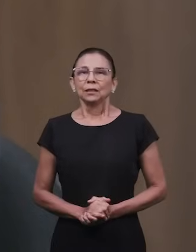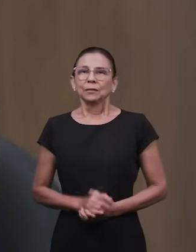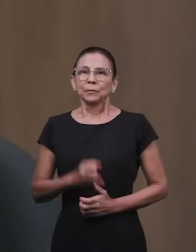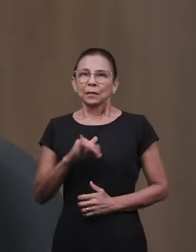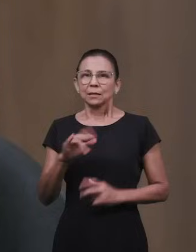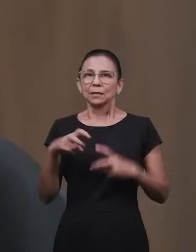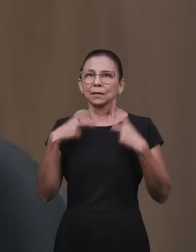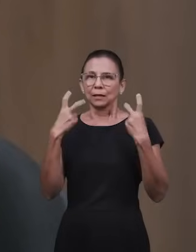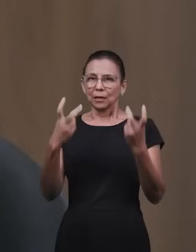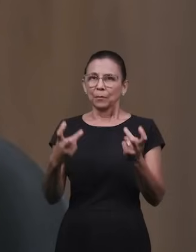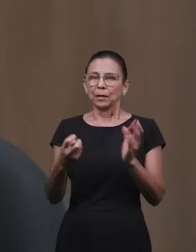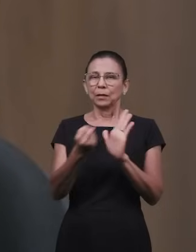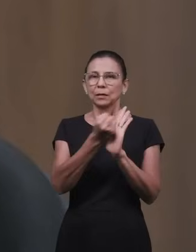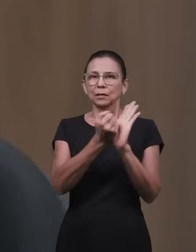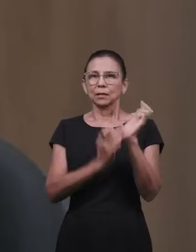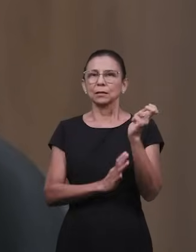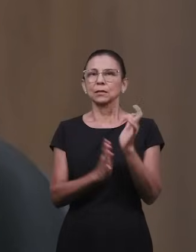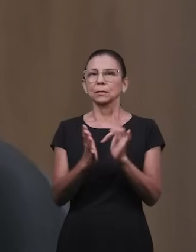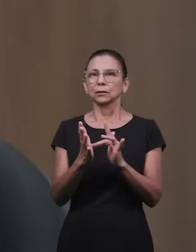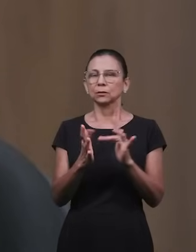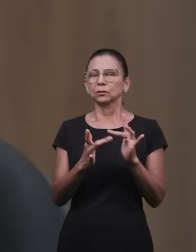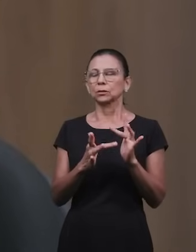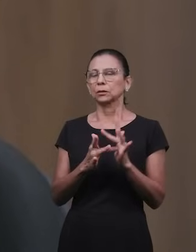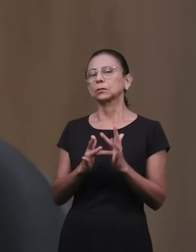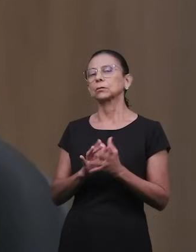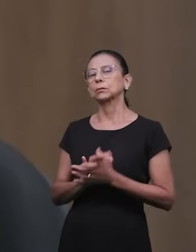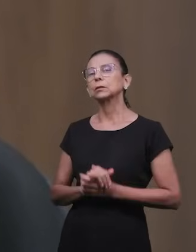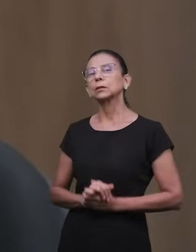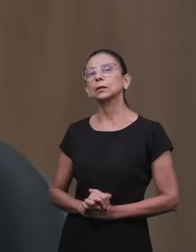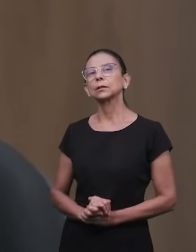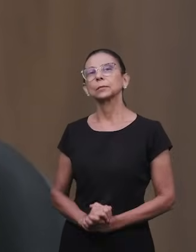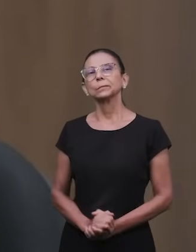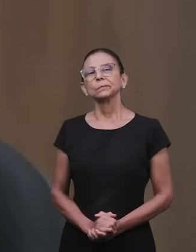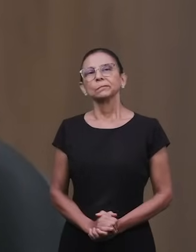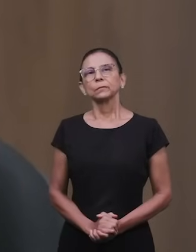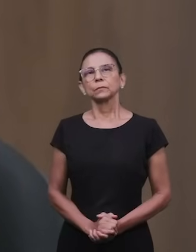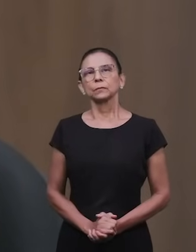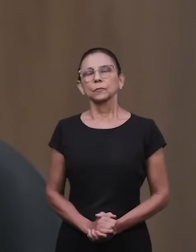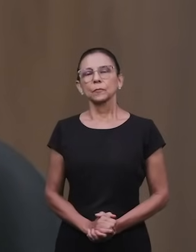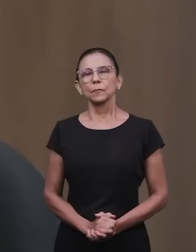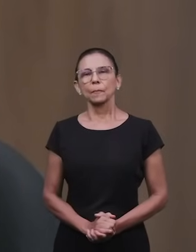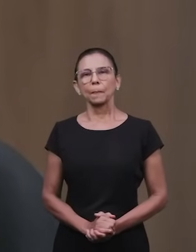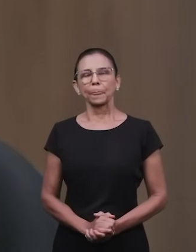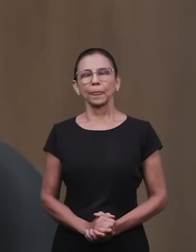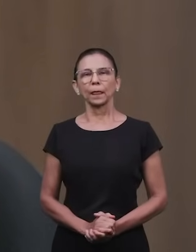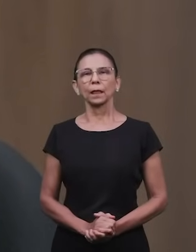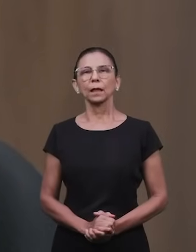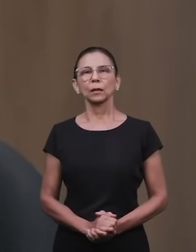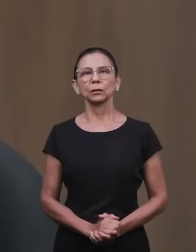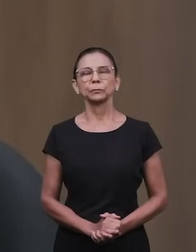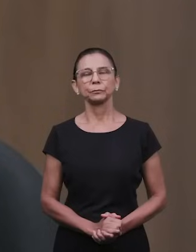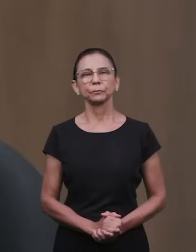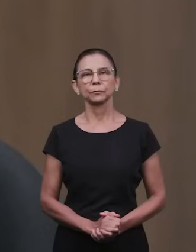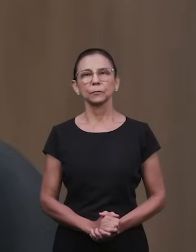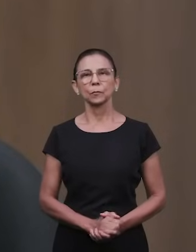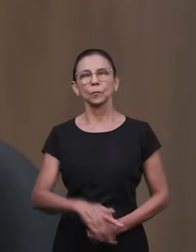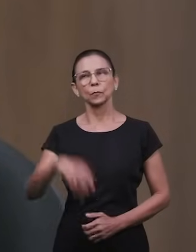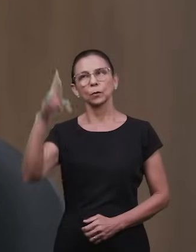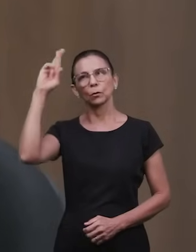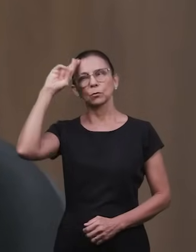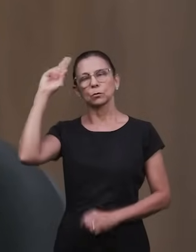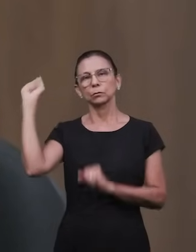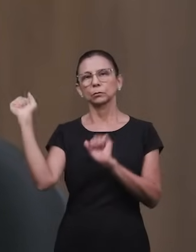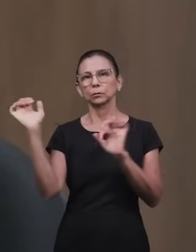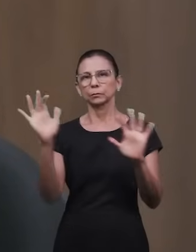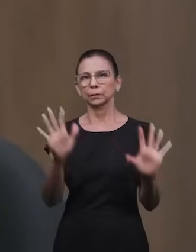acesso por esse sangue maravilhoso. Glória a Deus. Quando Amém. nós entramos ali, Deus nos faz ali como seus beneficiários. Né? Deus vai